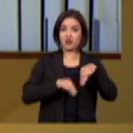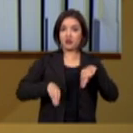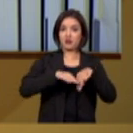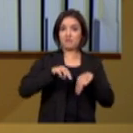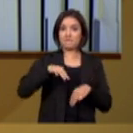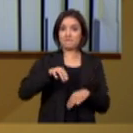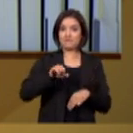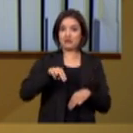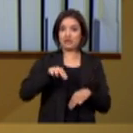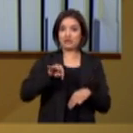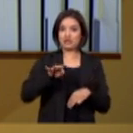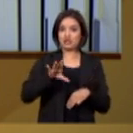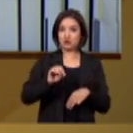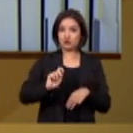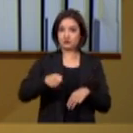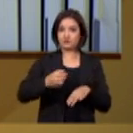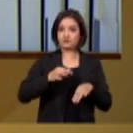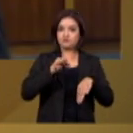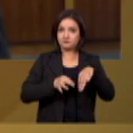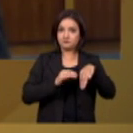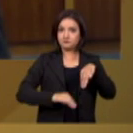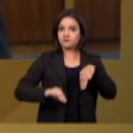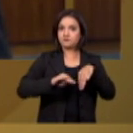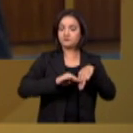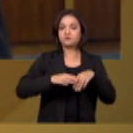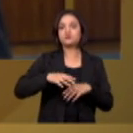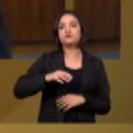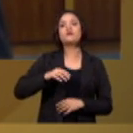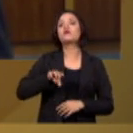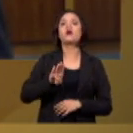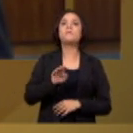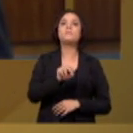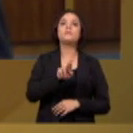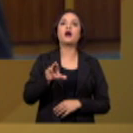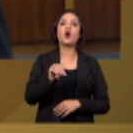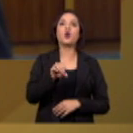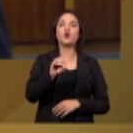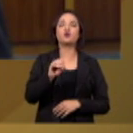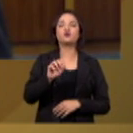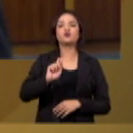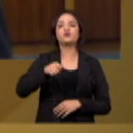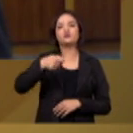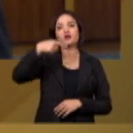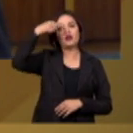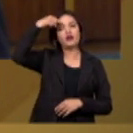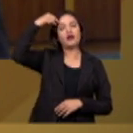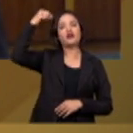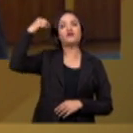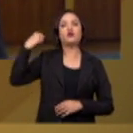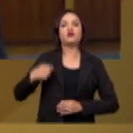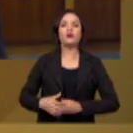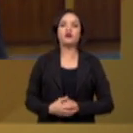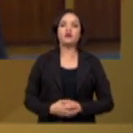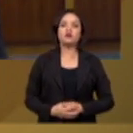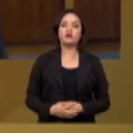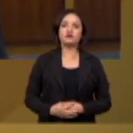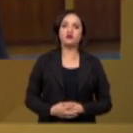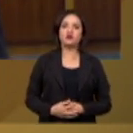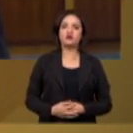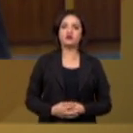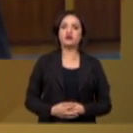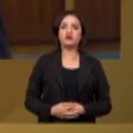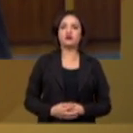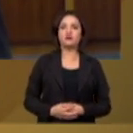o que o alexandre é de que a